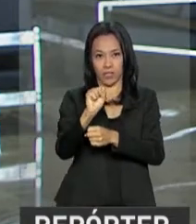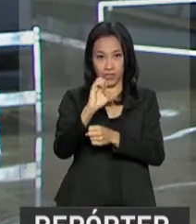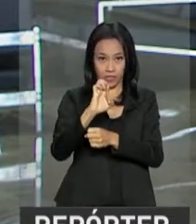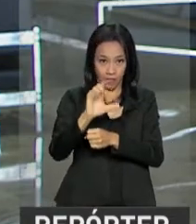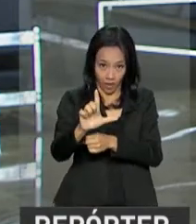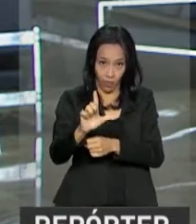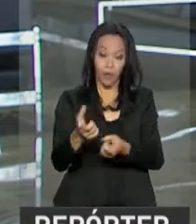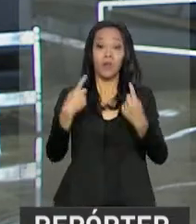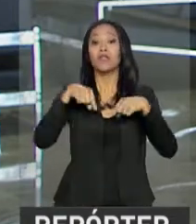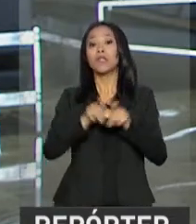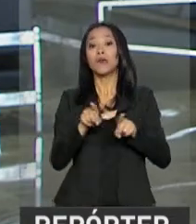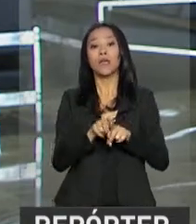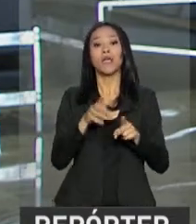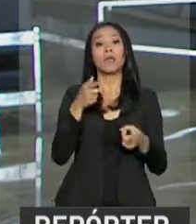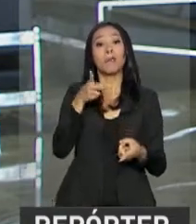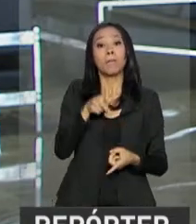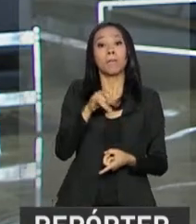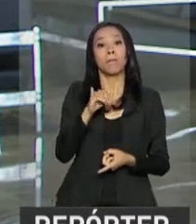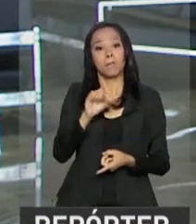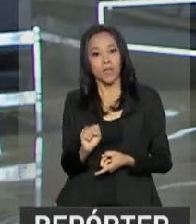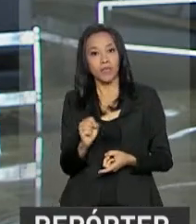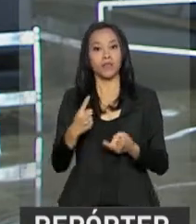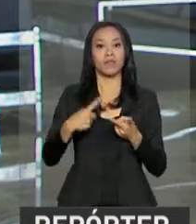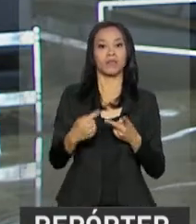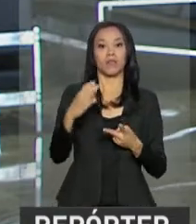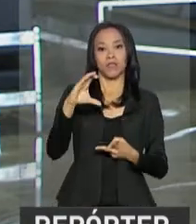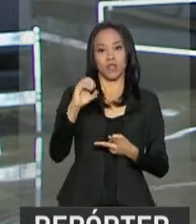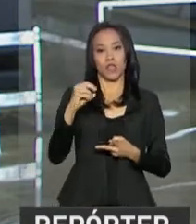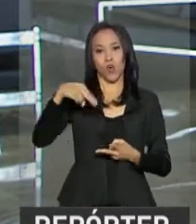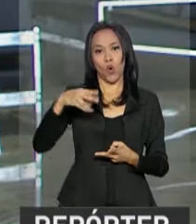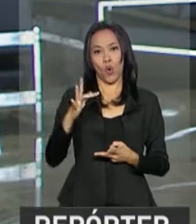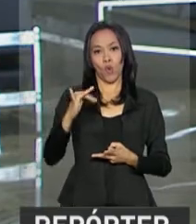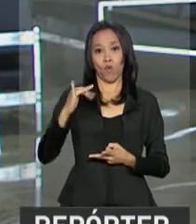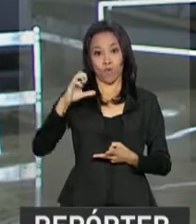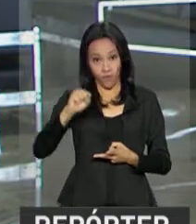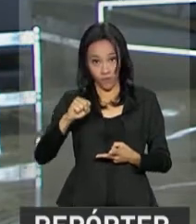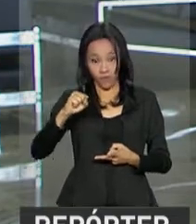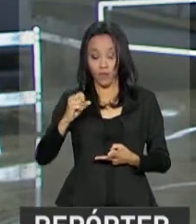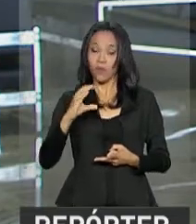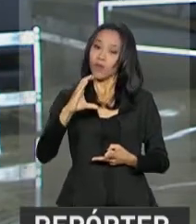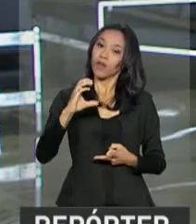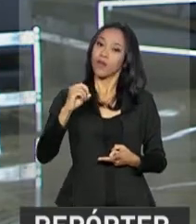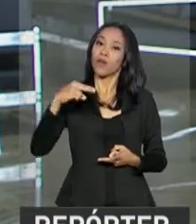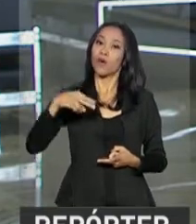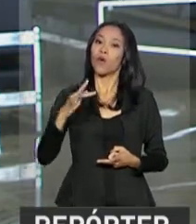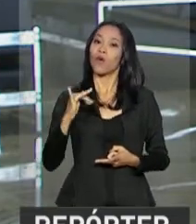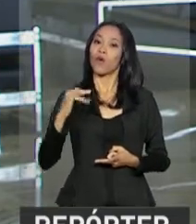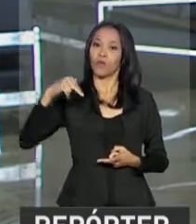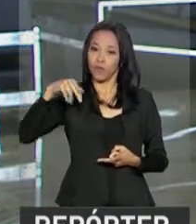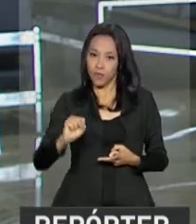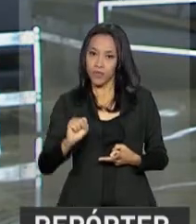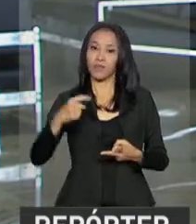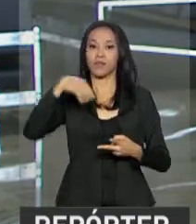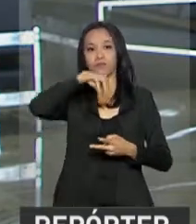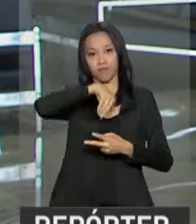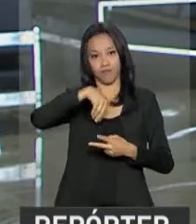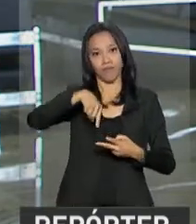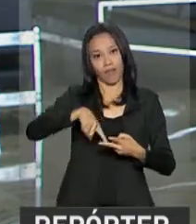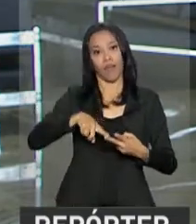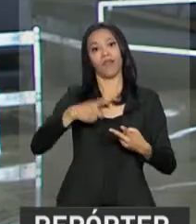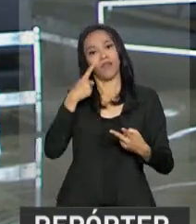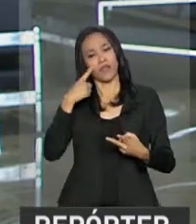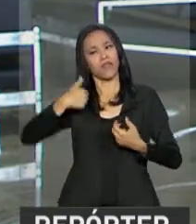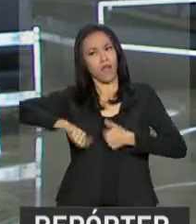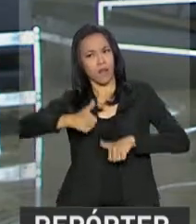cobrança do pis cofins sobre o diesel até o final de 2018 o que ainda vai ser analisado pelo governo a